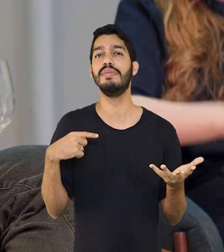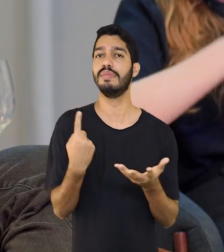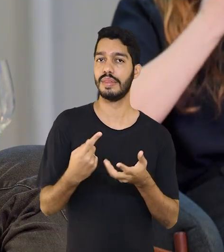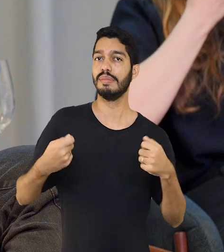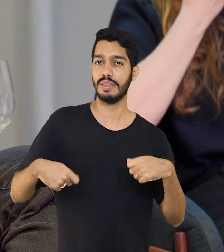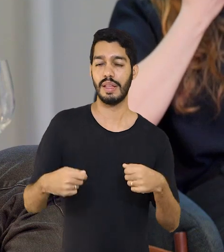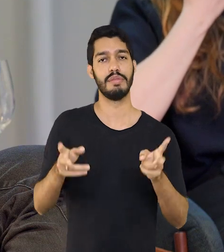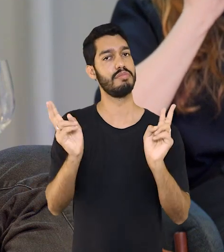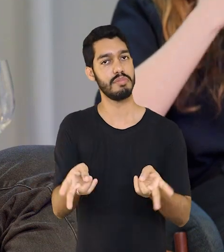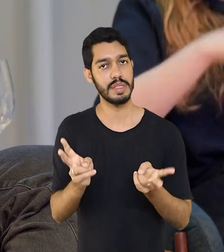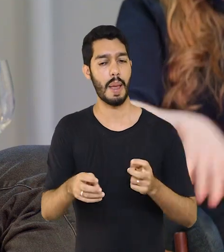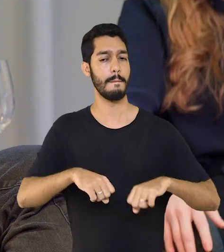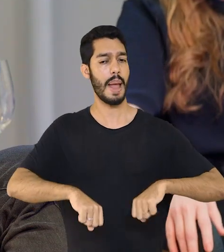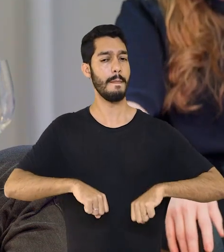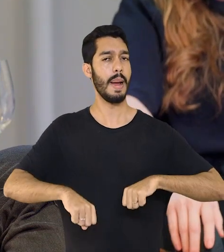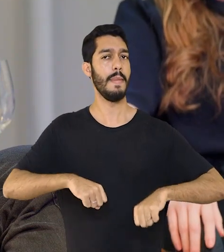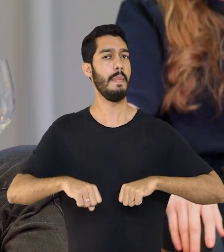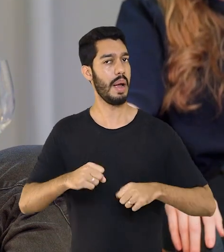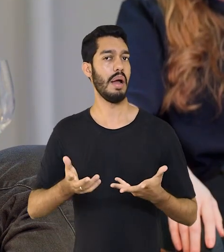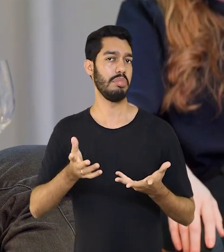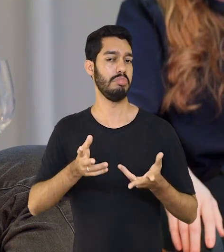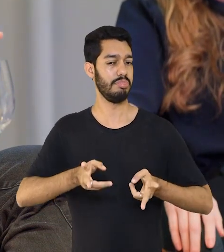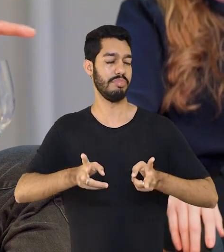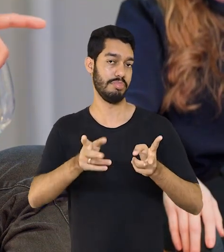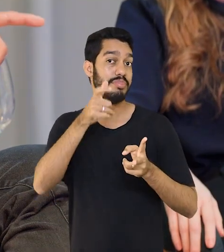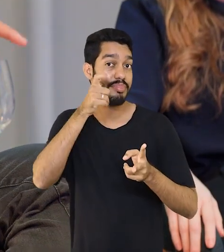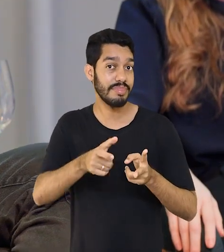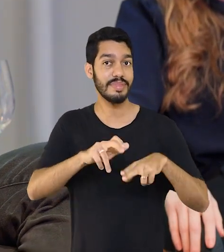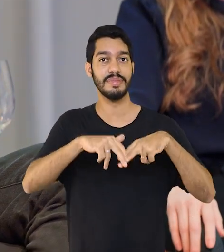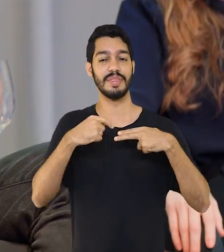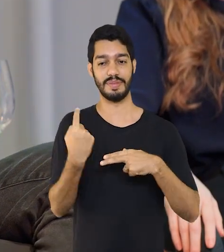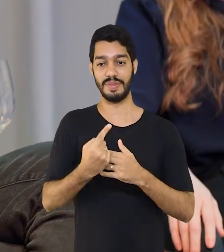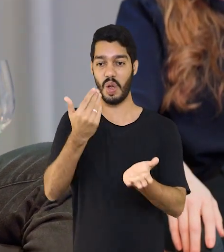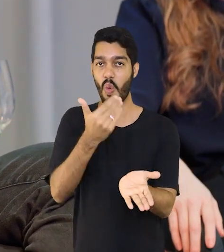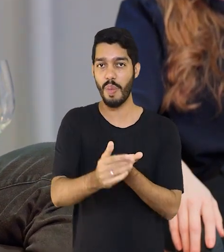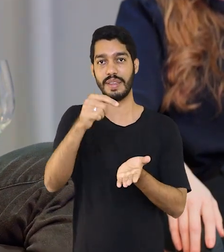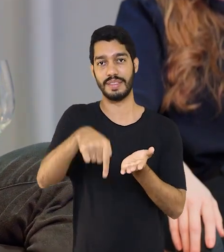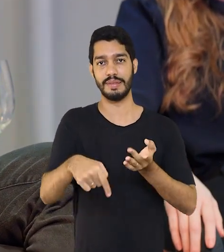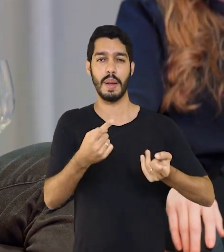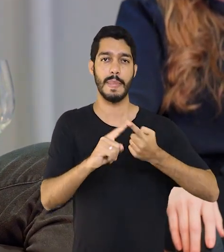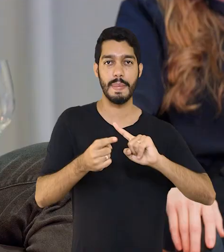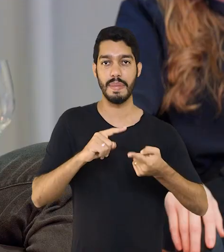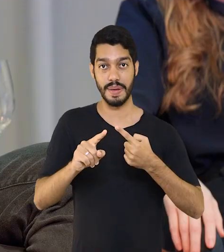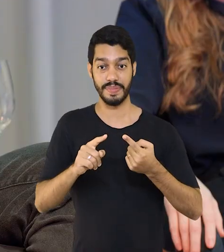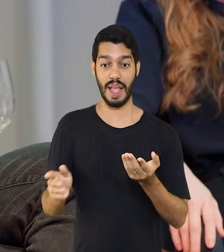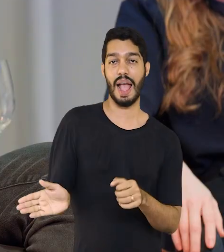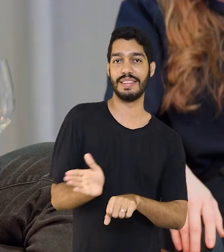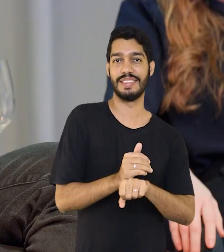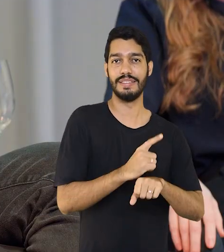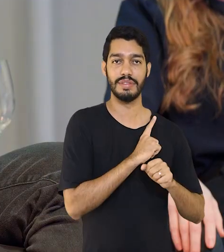que manter vivo esse debate de maneira constante, e foi até interessante que antes da gente começar essa discussão, a gente